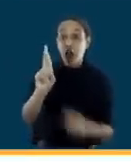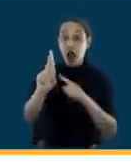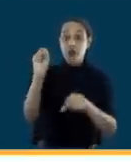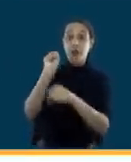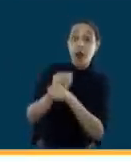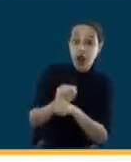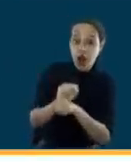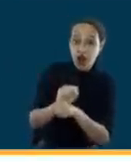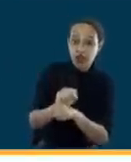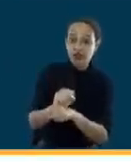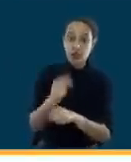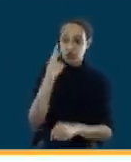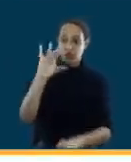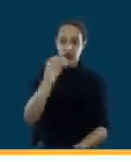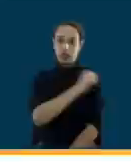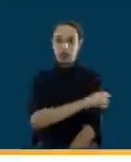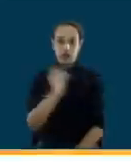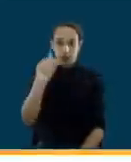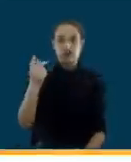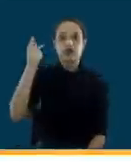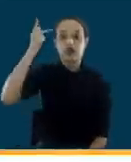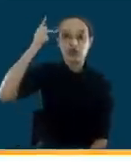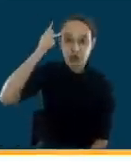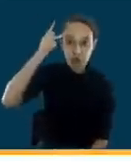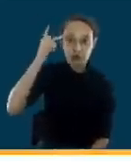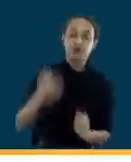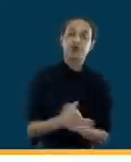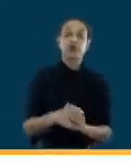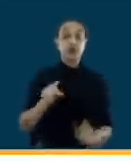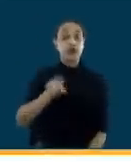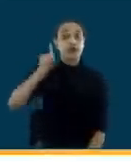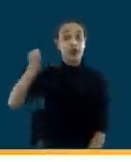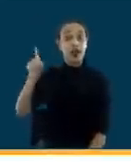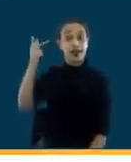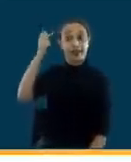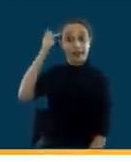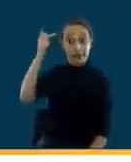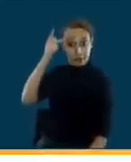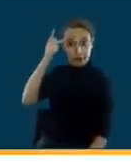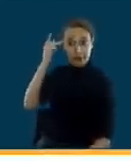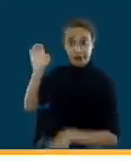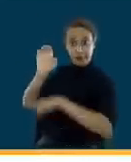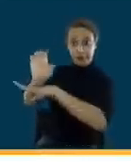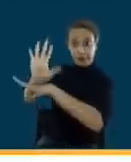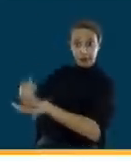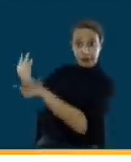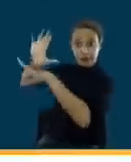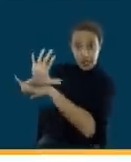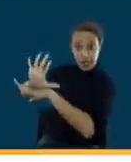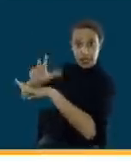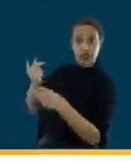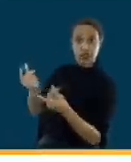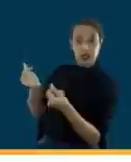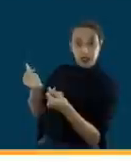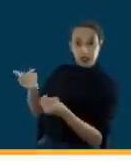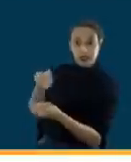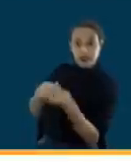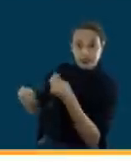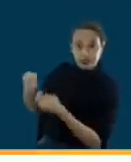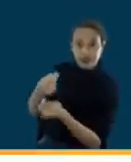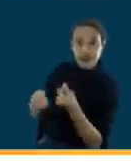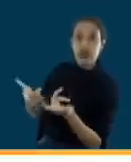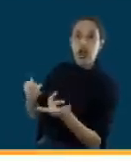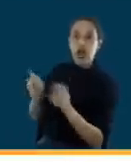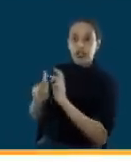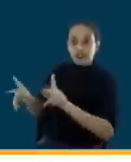No Estado de São Paulo. Então, quer dizer, se no estado de São Paulo, que é um estado onde a economia ela tem uma dinâmica diferenciada,